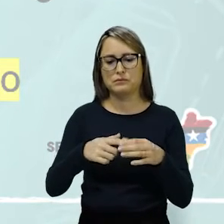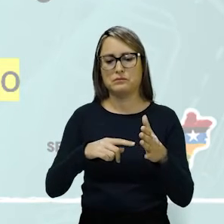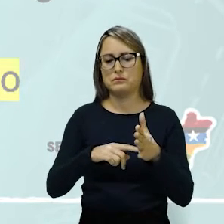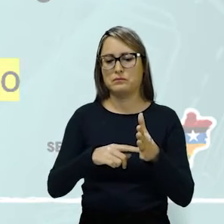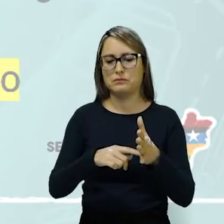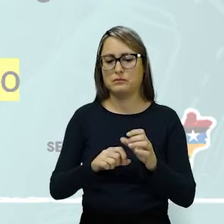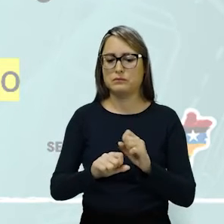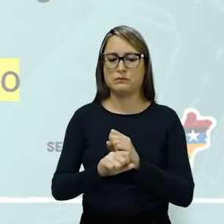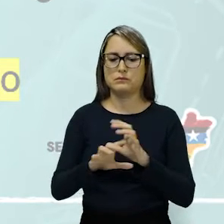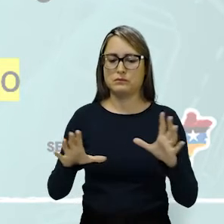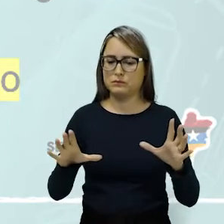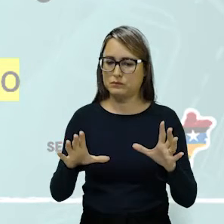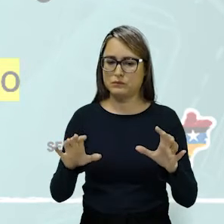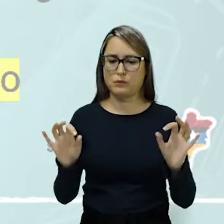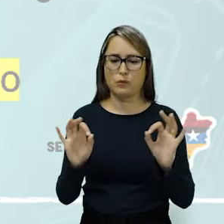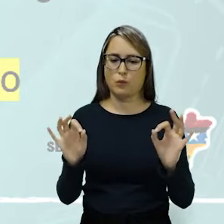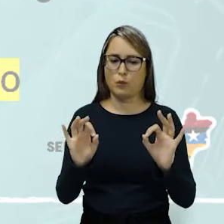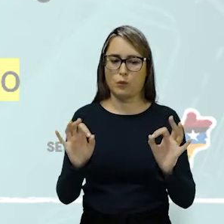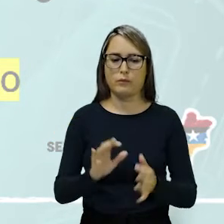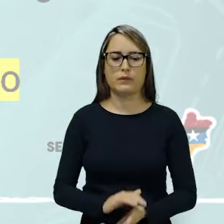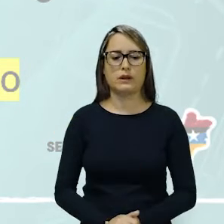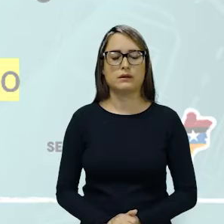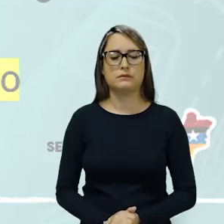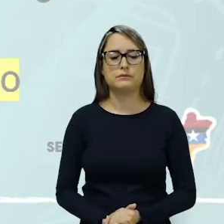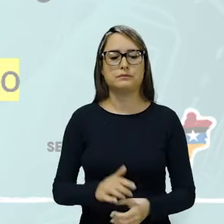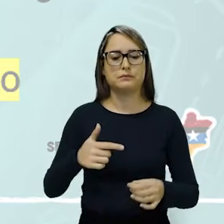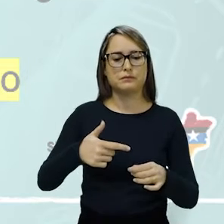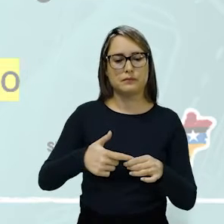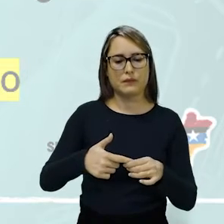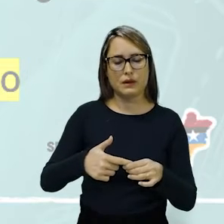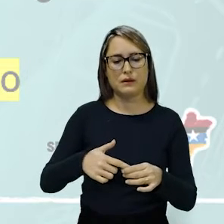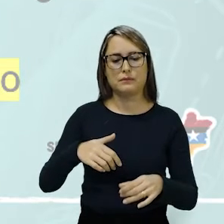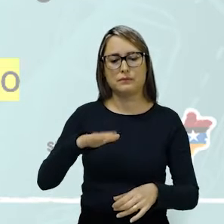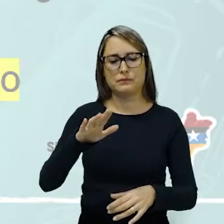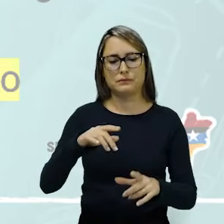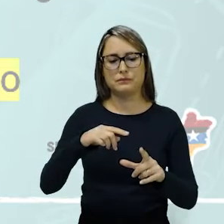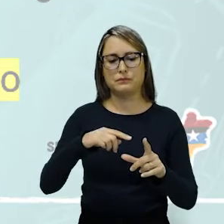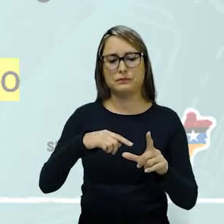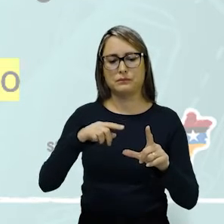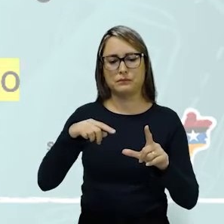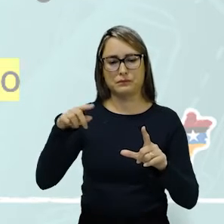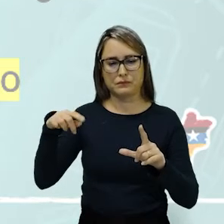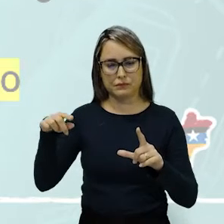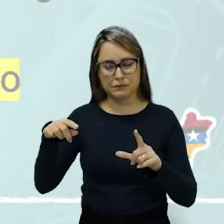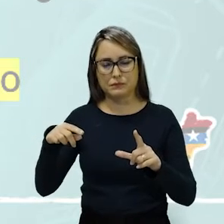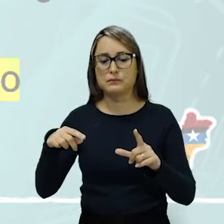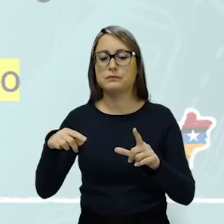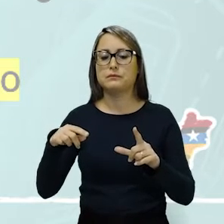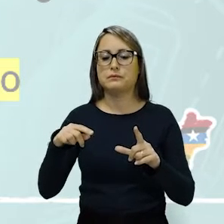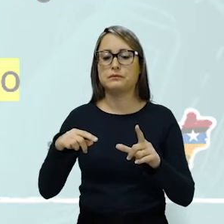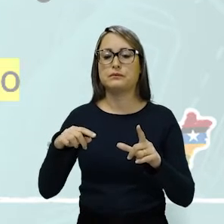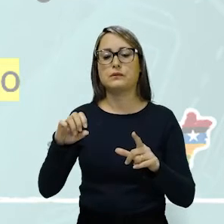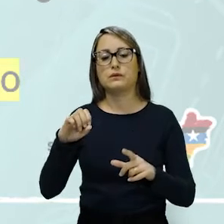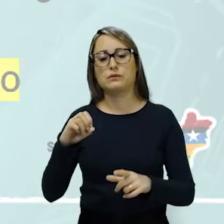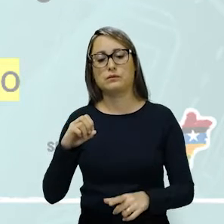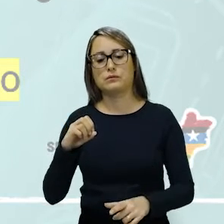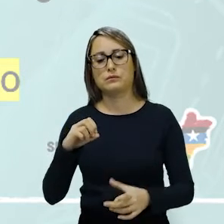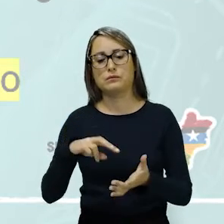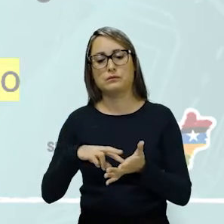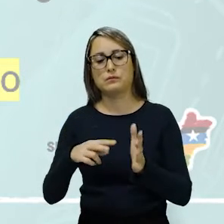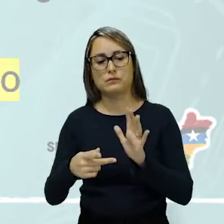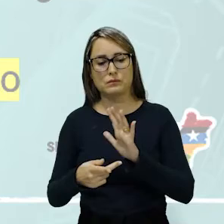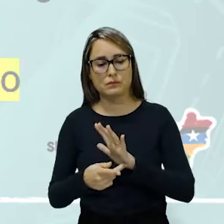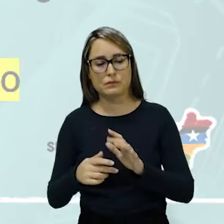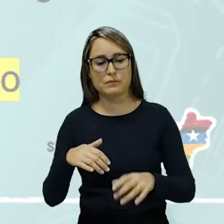a explosão espontânea. Combustíveis com maiores índices de resistência à compressão, ou seja,